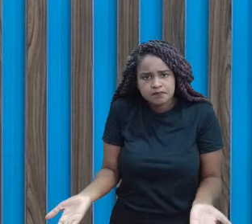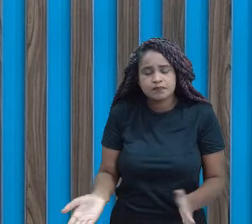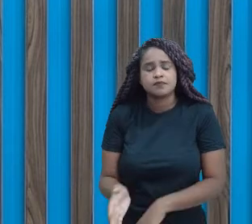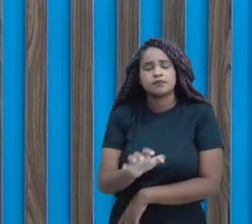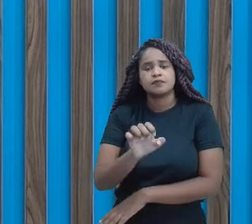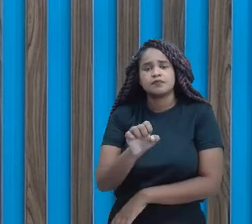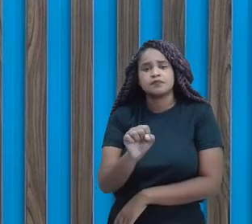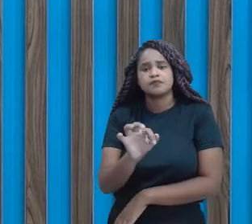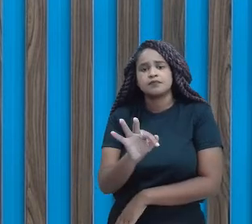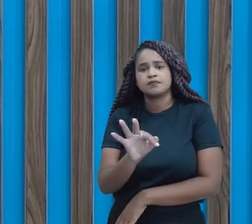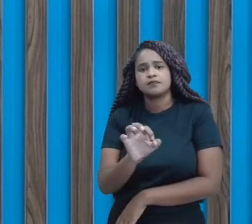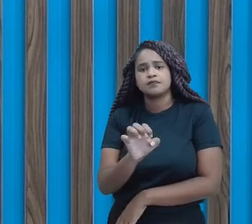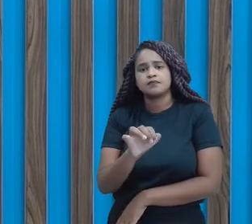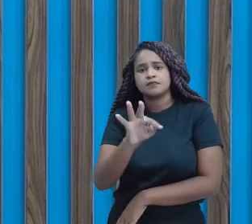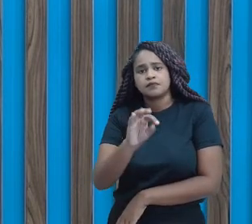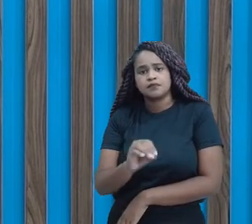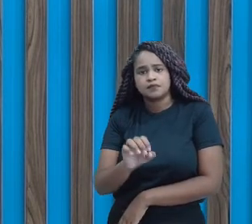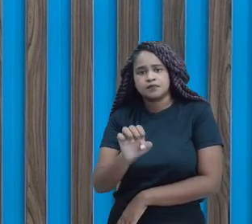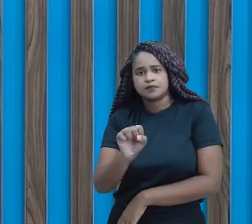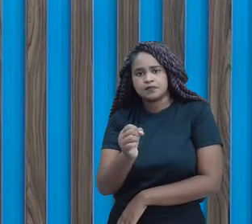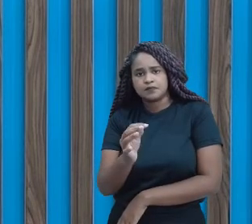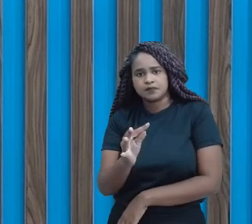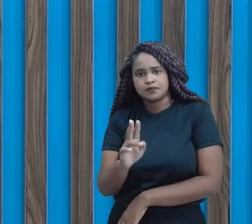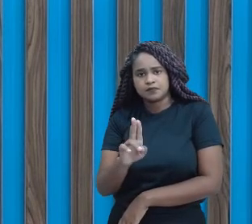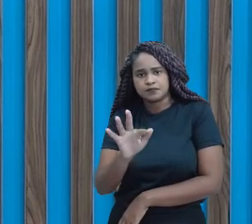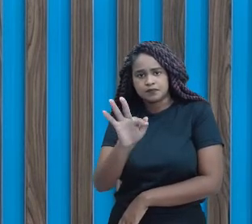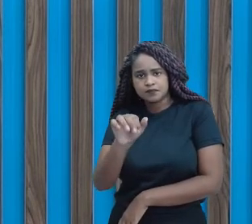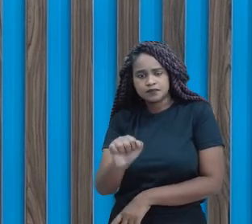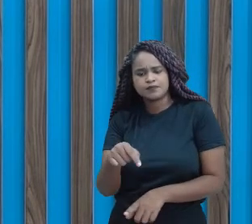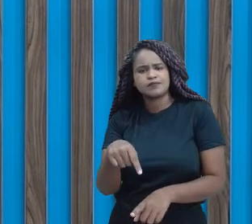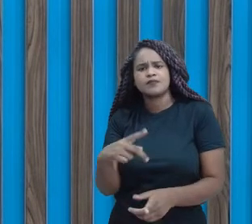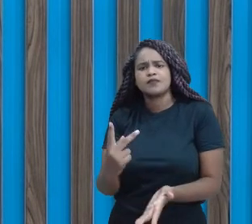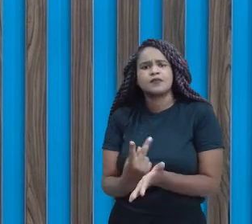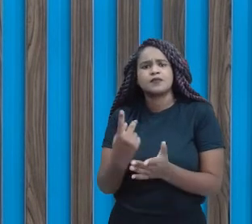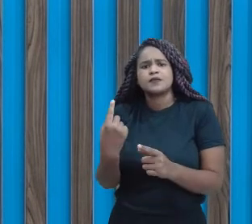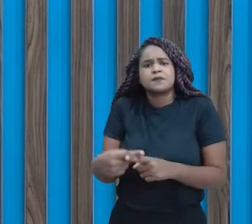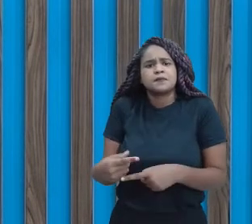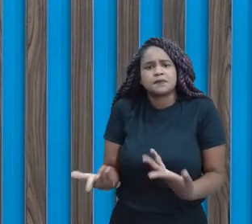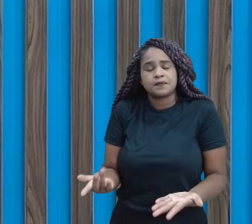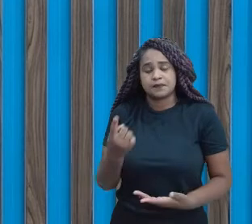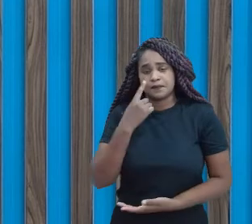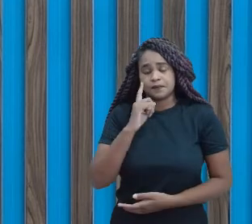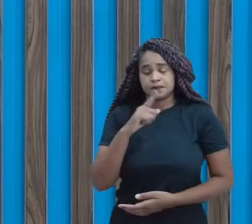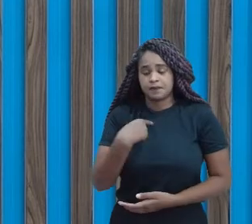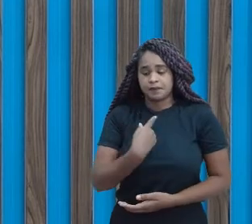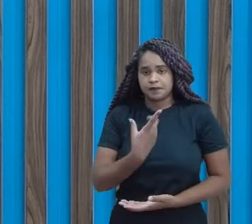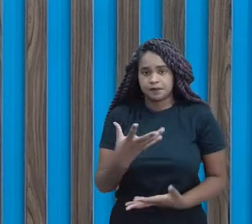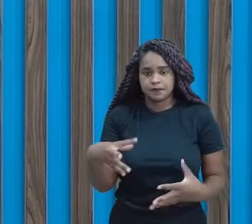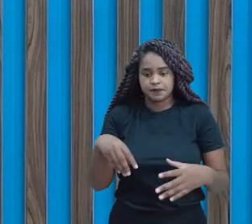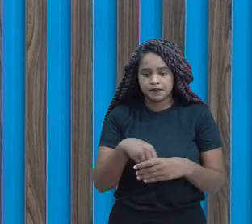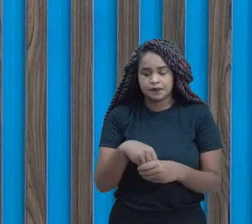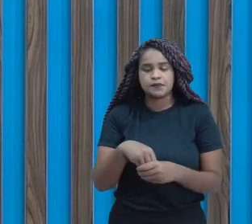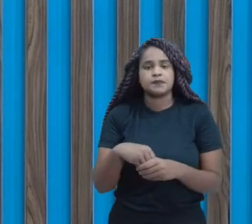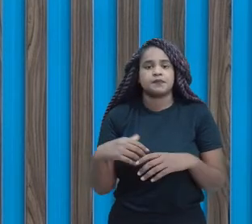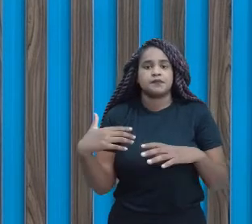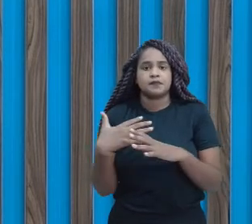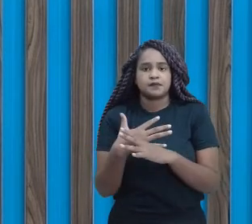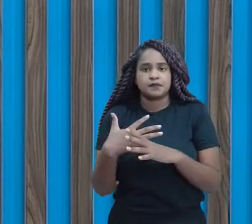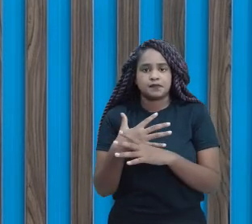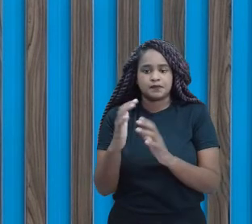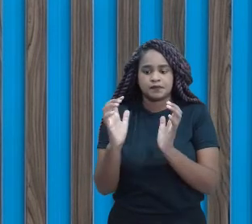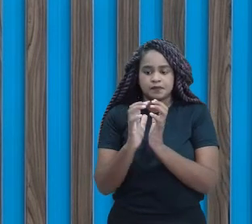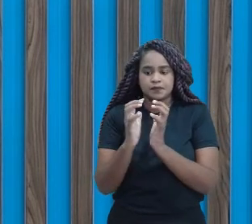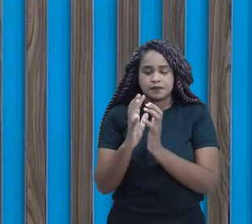estufa? Não é? Outra situação que a gente convive aqui, a gente que anda pelo centro do Recife, não é? Ou em cidades